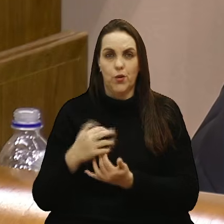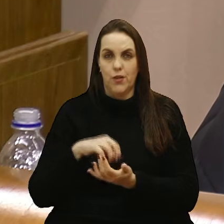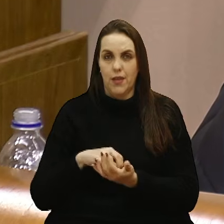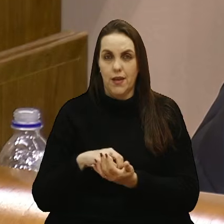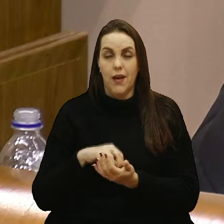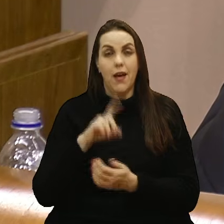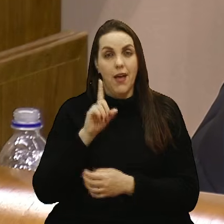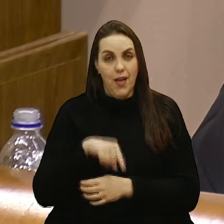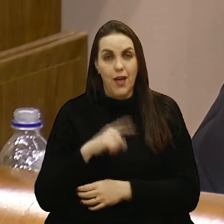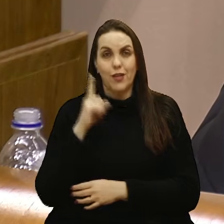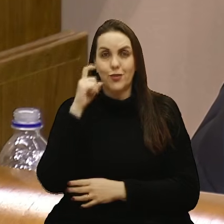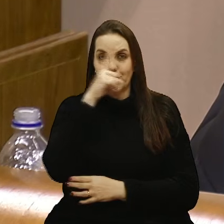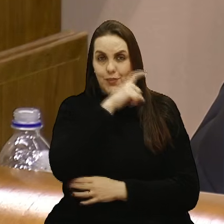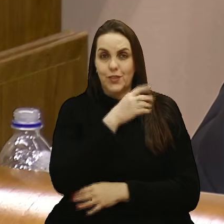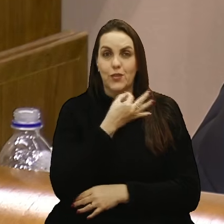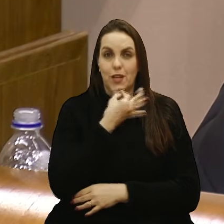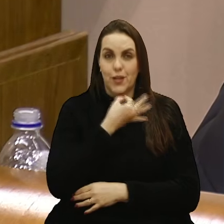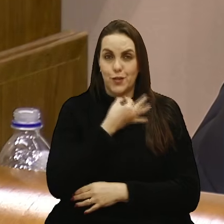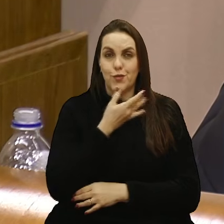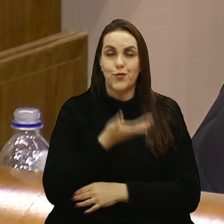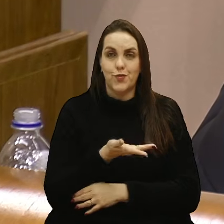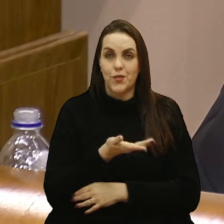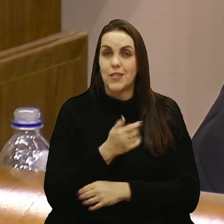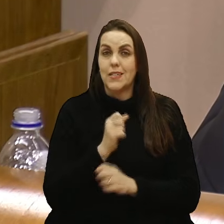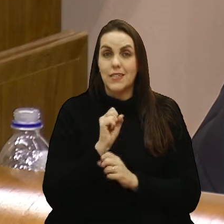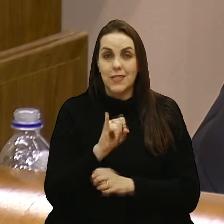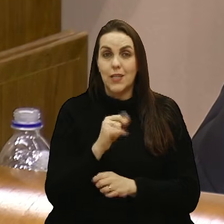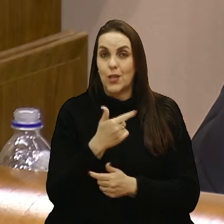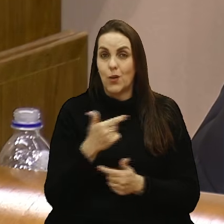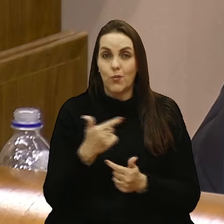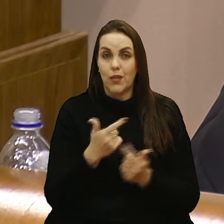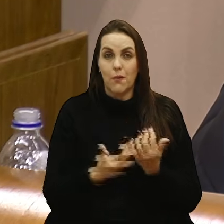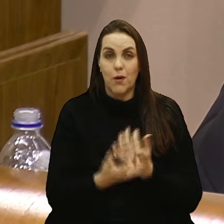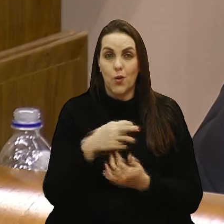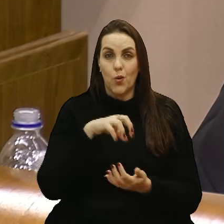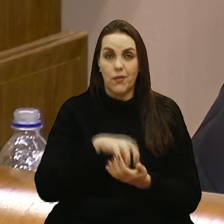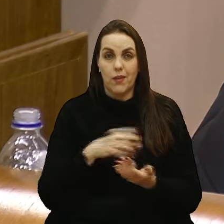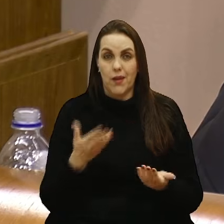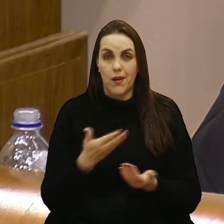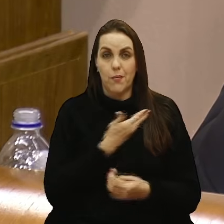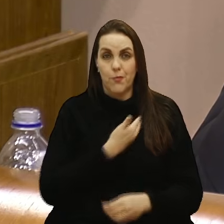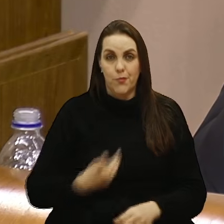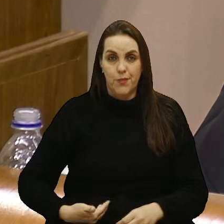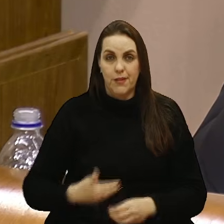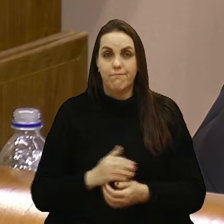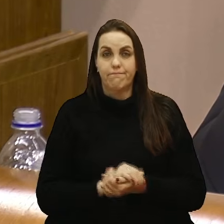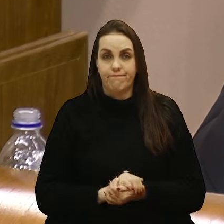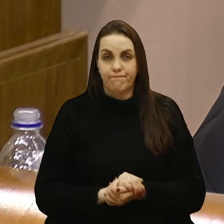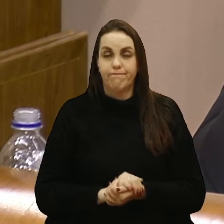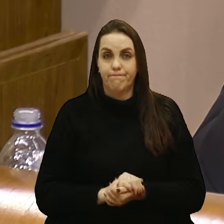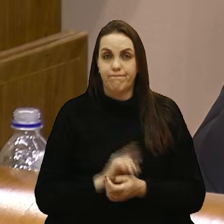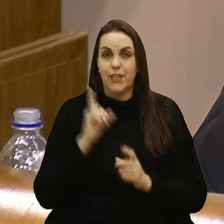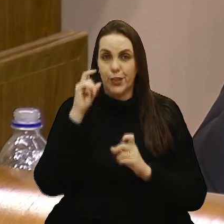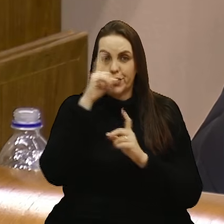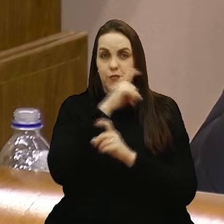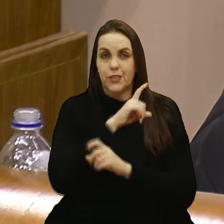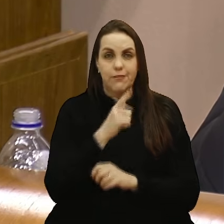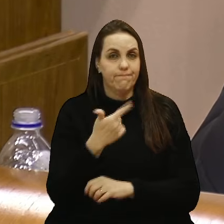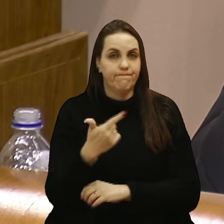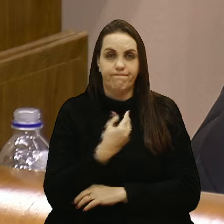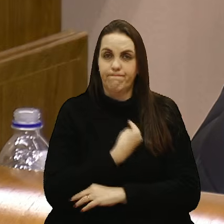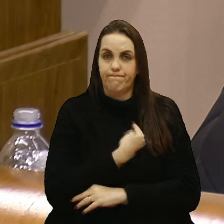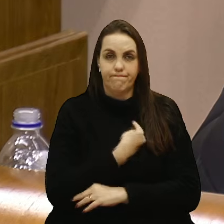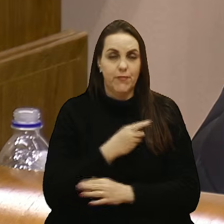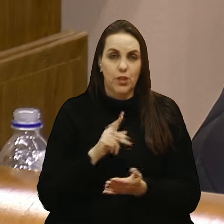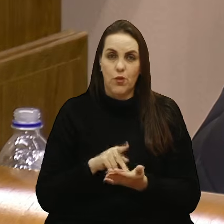muito difícil Caxias do Sul sem uma Codeca, uma Codeca pública. Então, isso não existe.